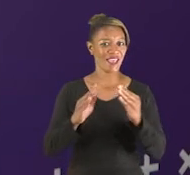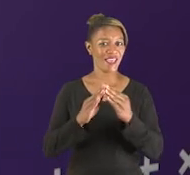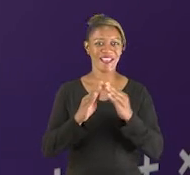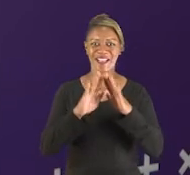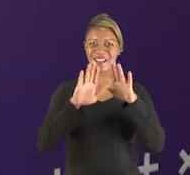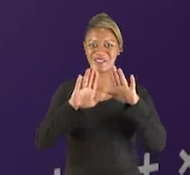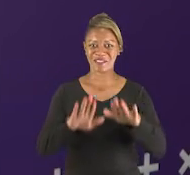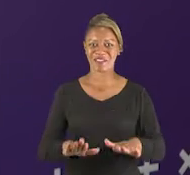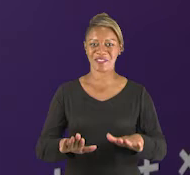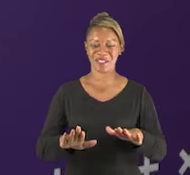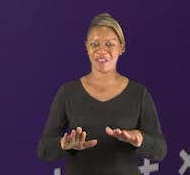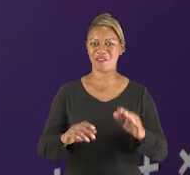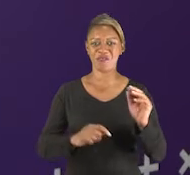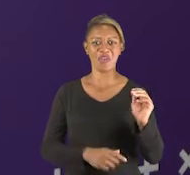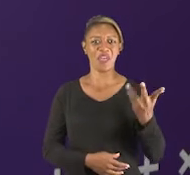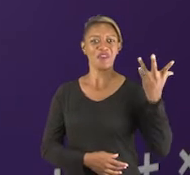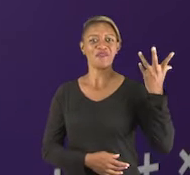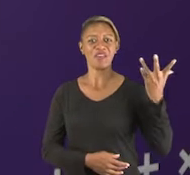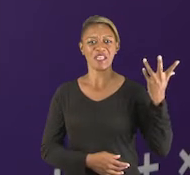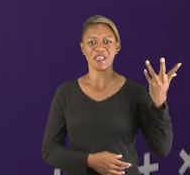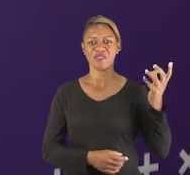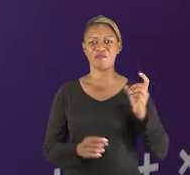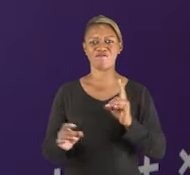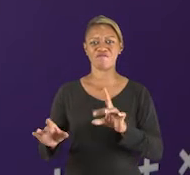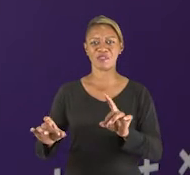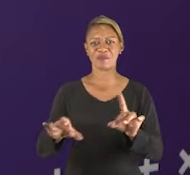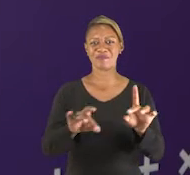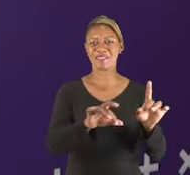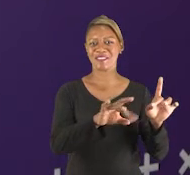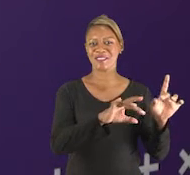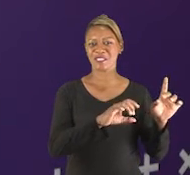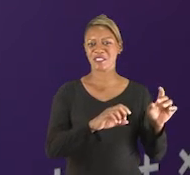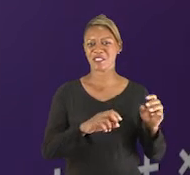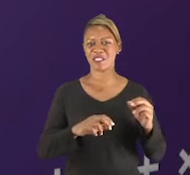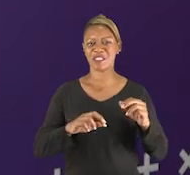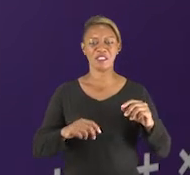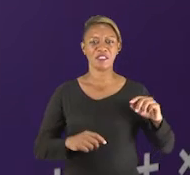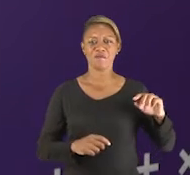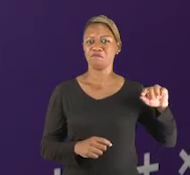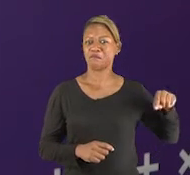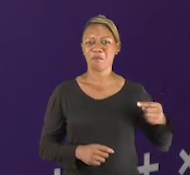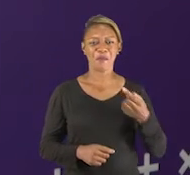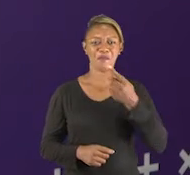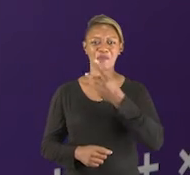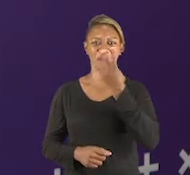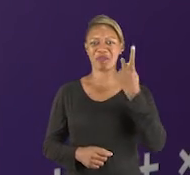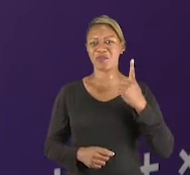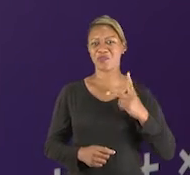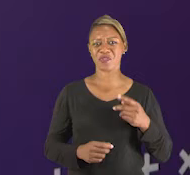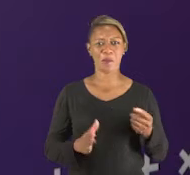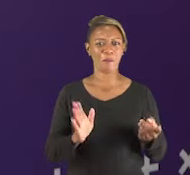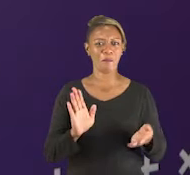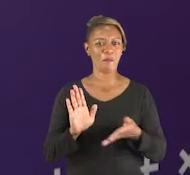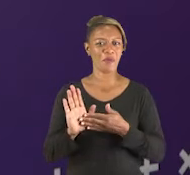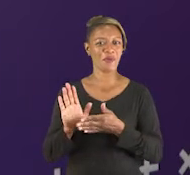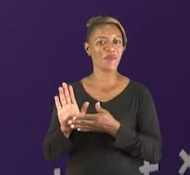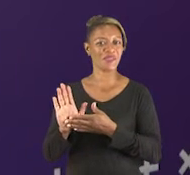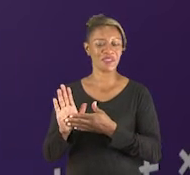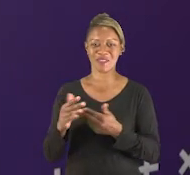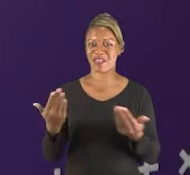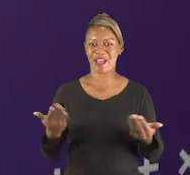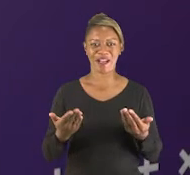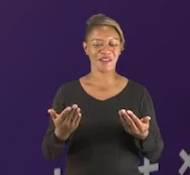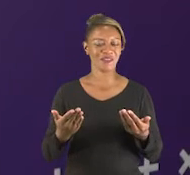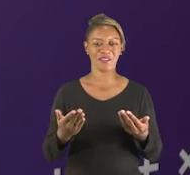festival que reúne centenas de especialistas para falar sobre inovação com propósito agora é